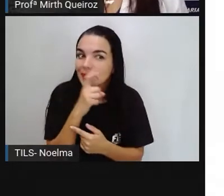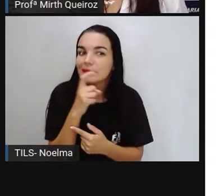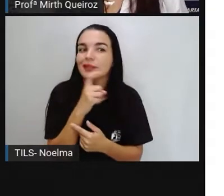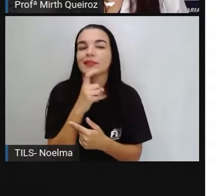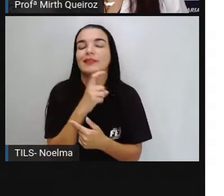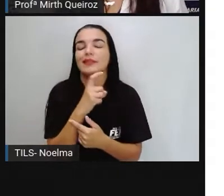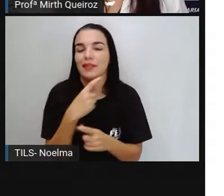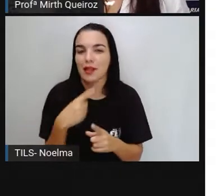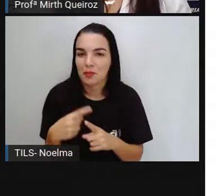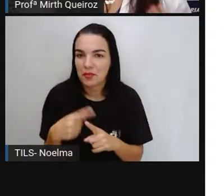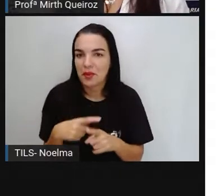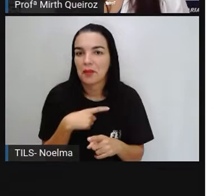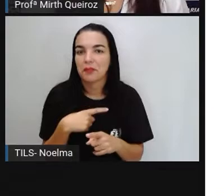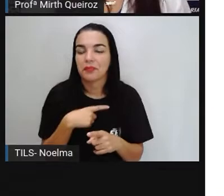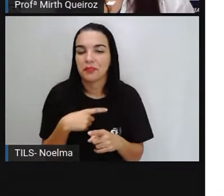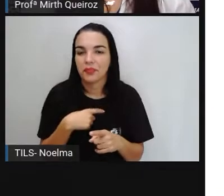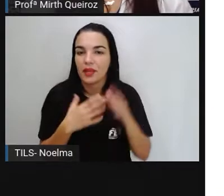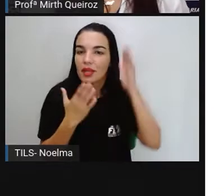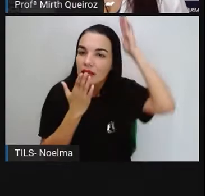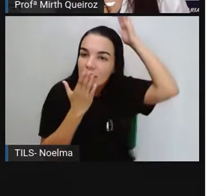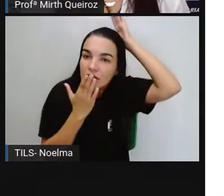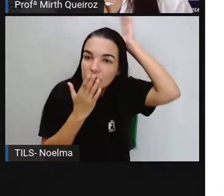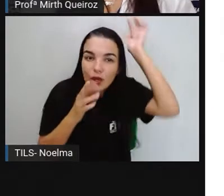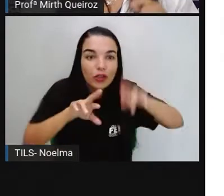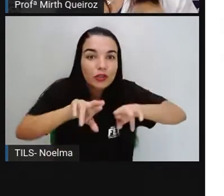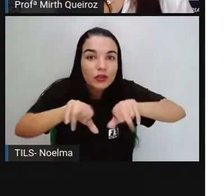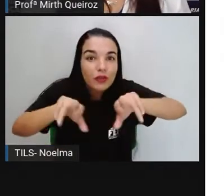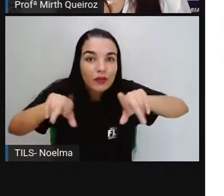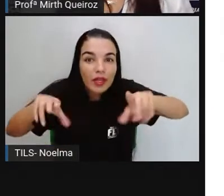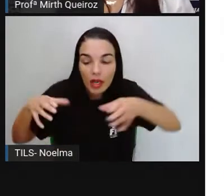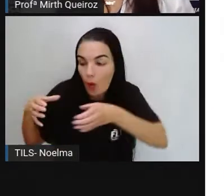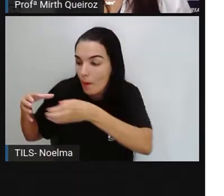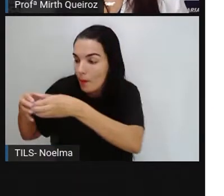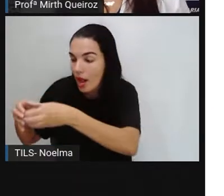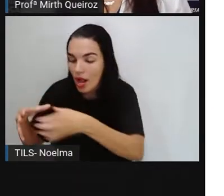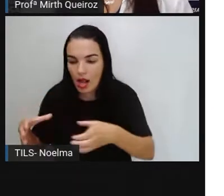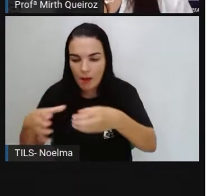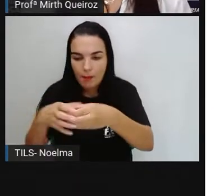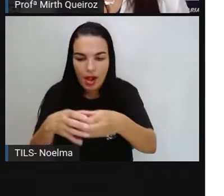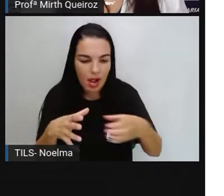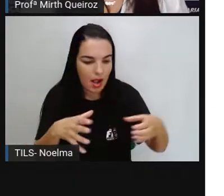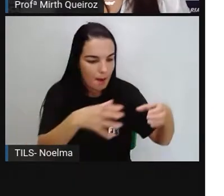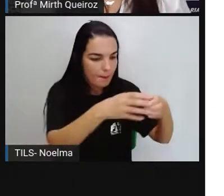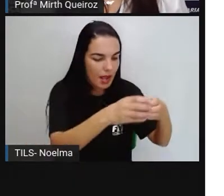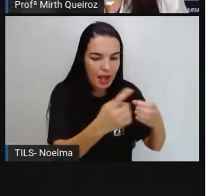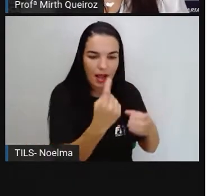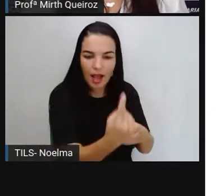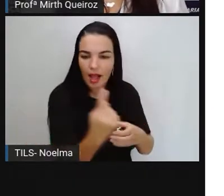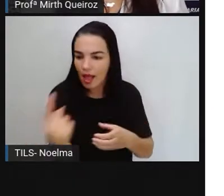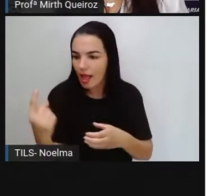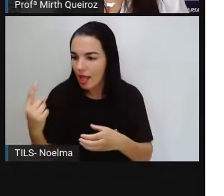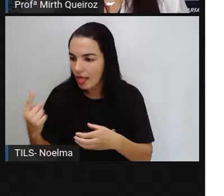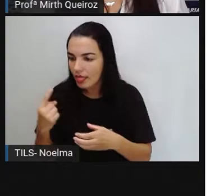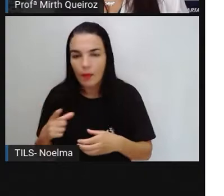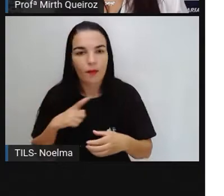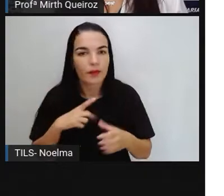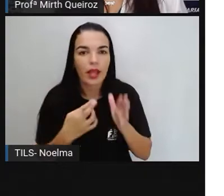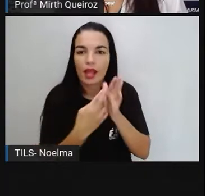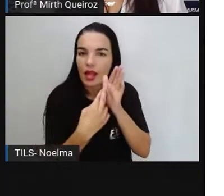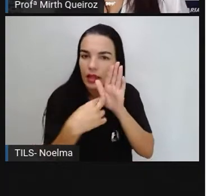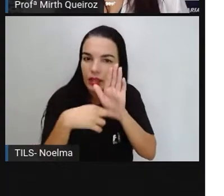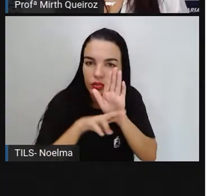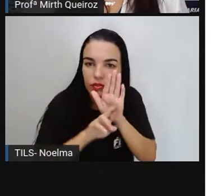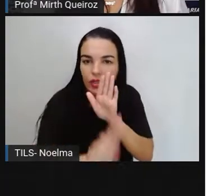essas populações, cada uma tem a sua cultura, cada uma tem a sua língua, cada uma tem as suas crenças. Então a